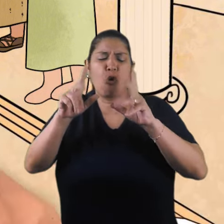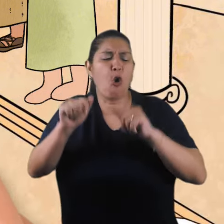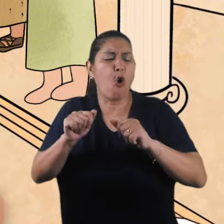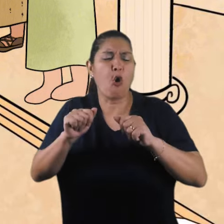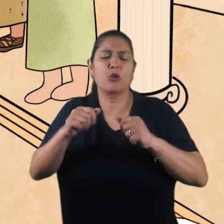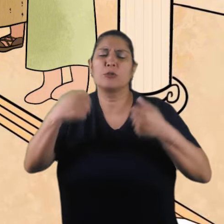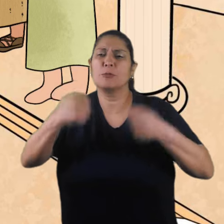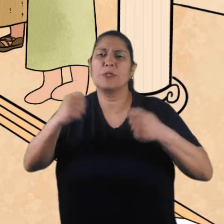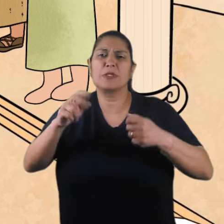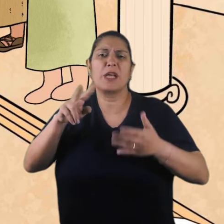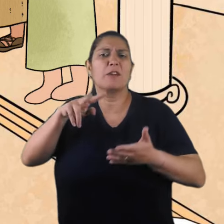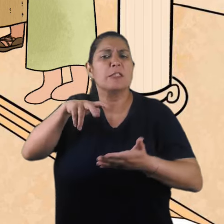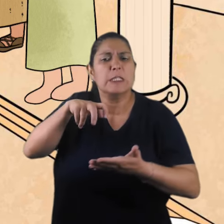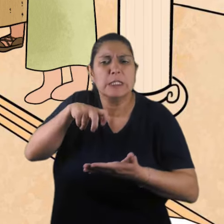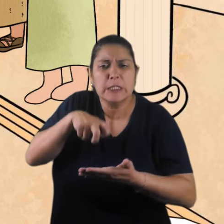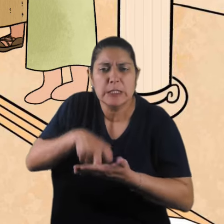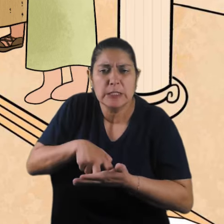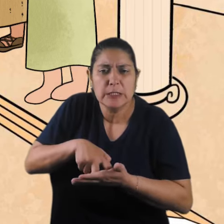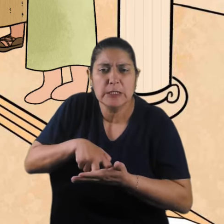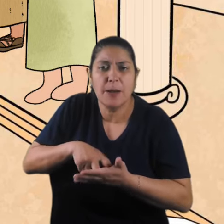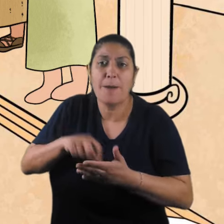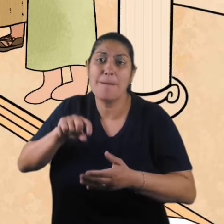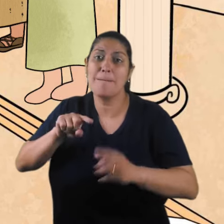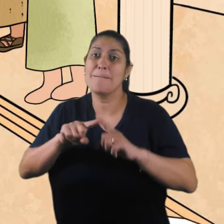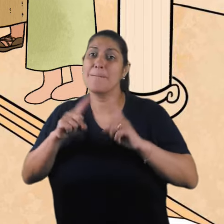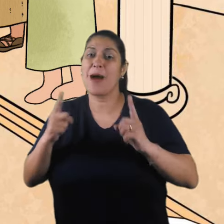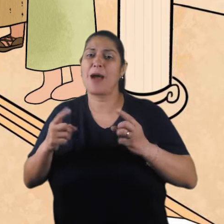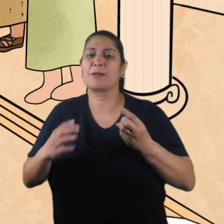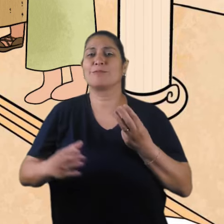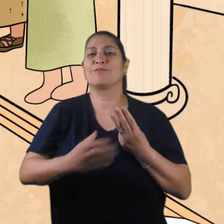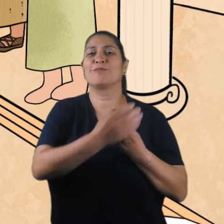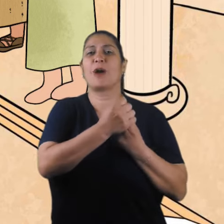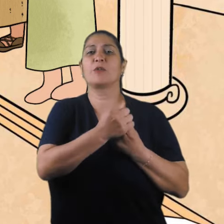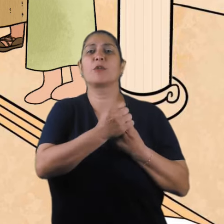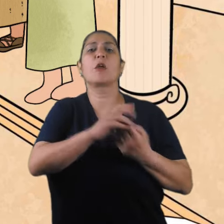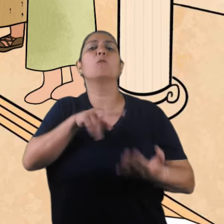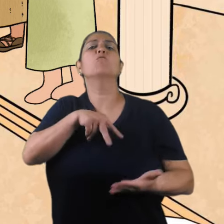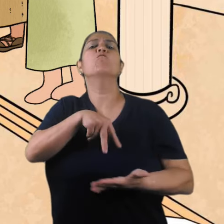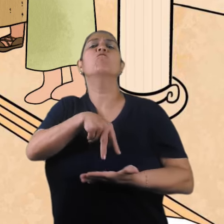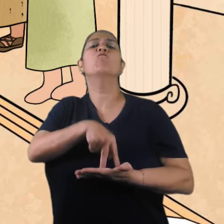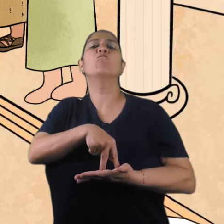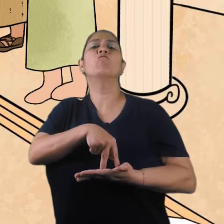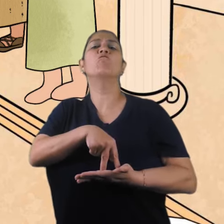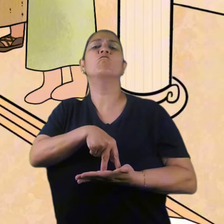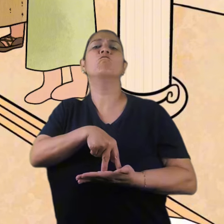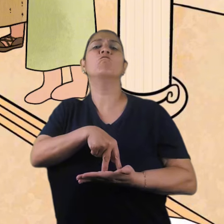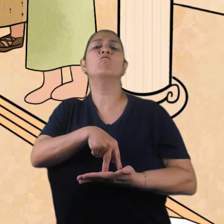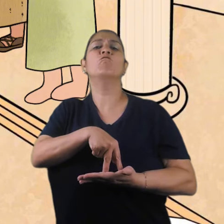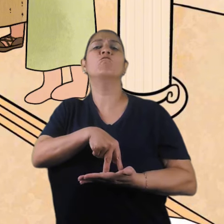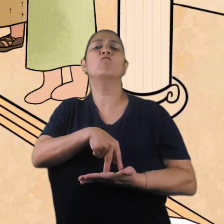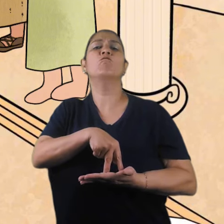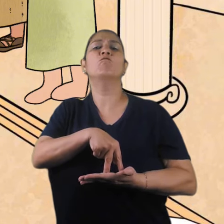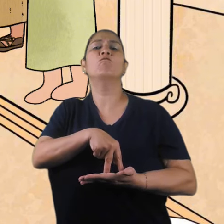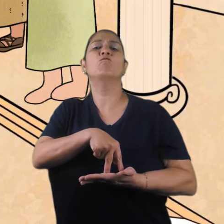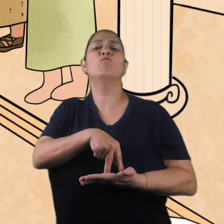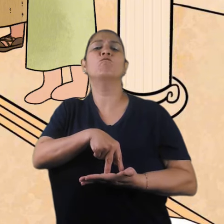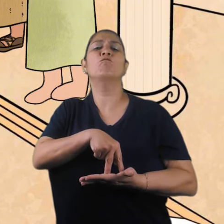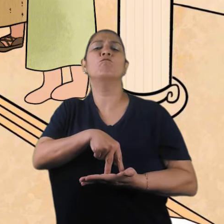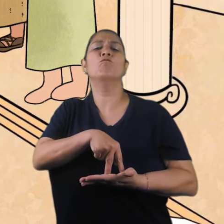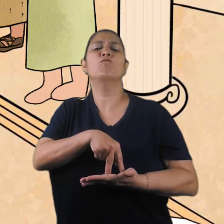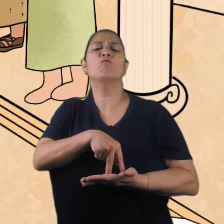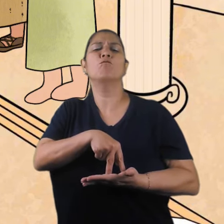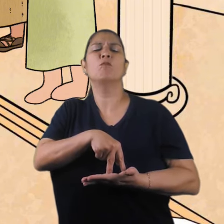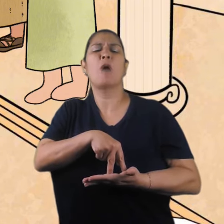ordenou que todos se curvassem diante dele, mas Mardoqueu se recusou a se curvar.